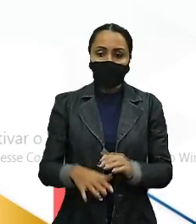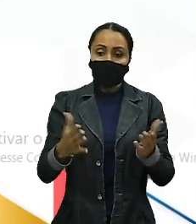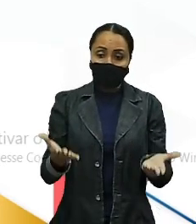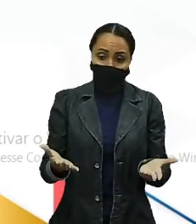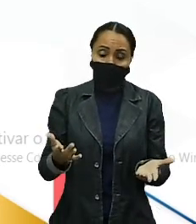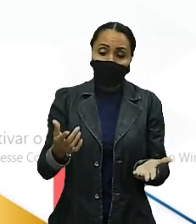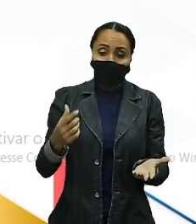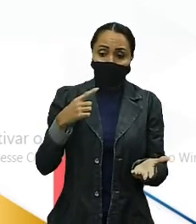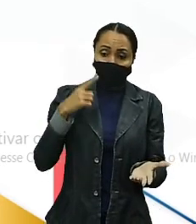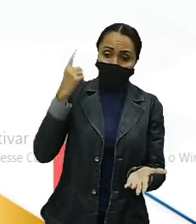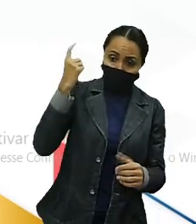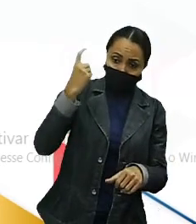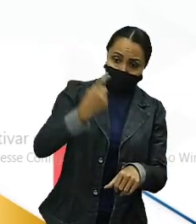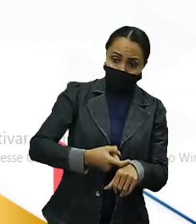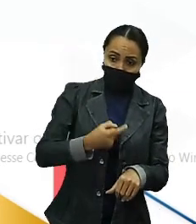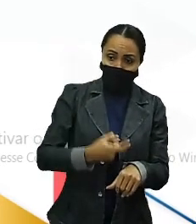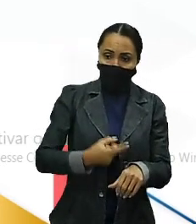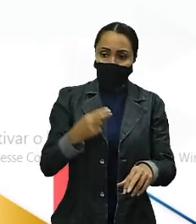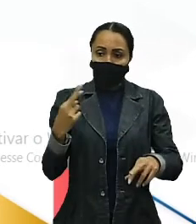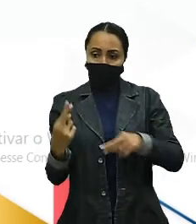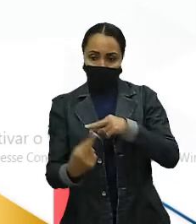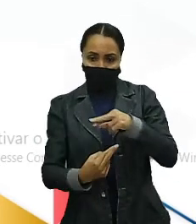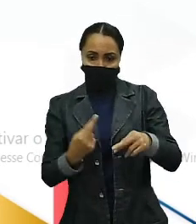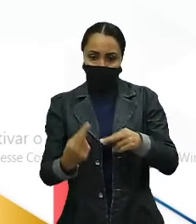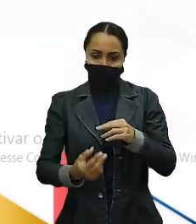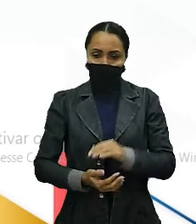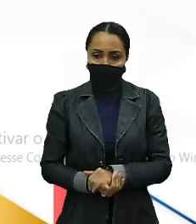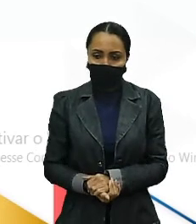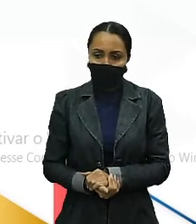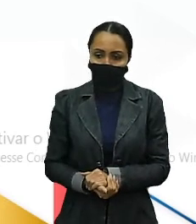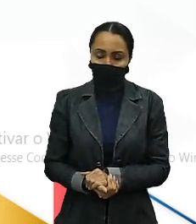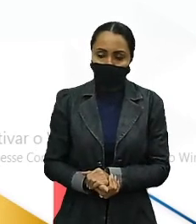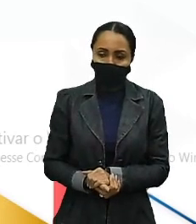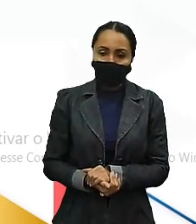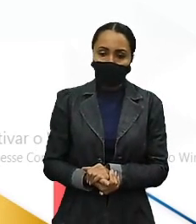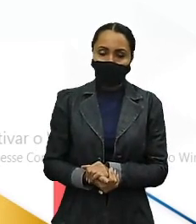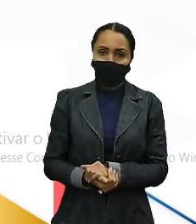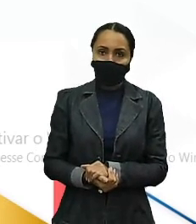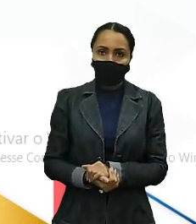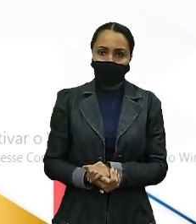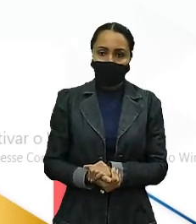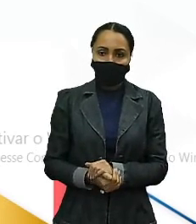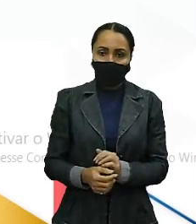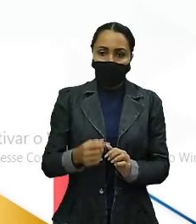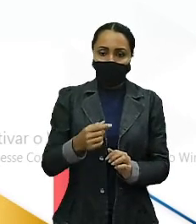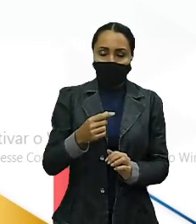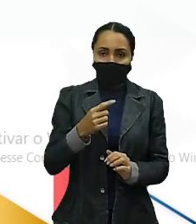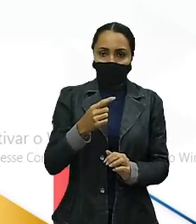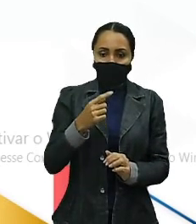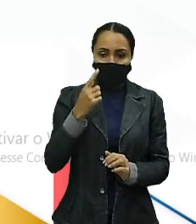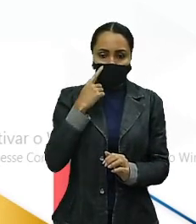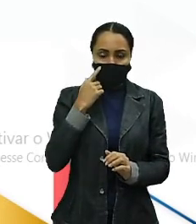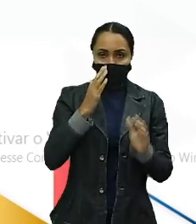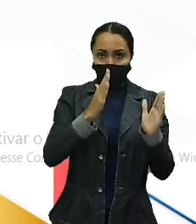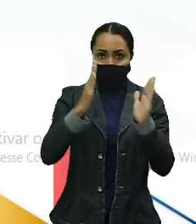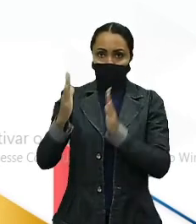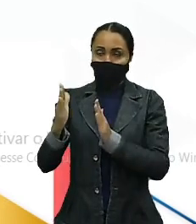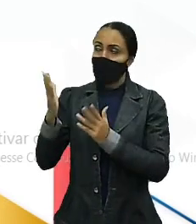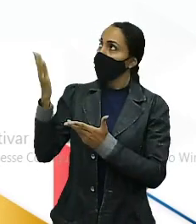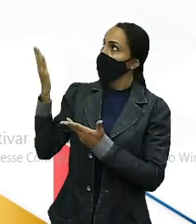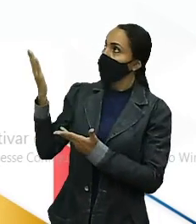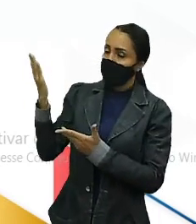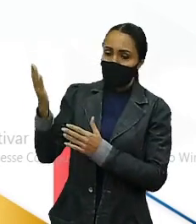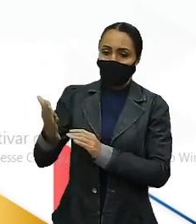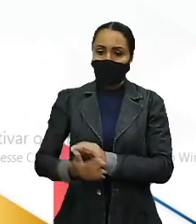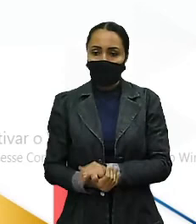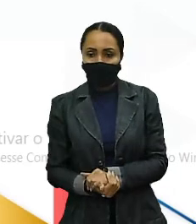obtém-se os sólidos de revolução. O nome disso é sólido de revolução, tá bom? Que estão na coluna indicada. Aí,